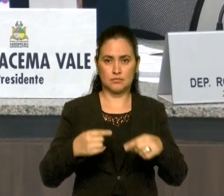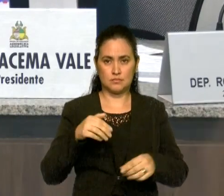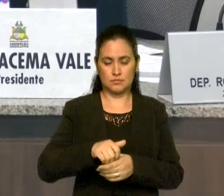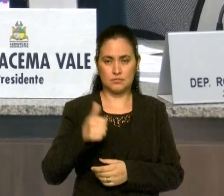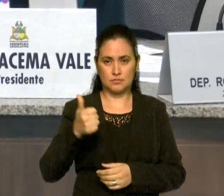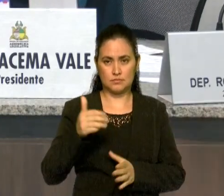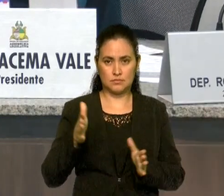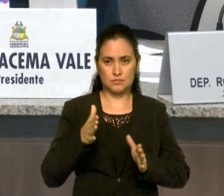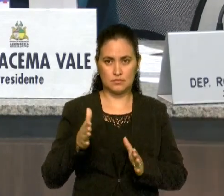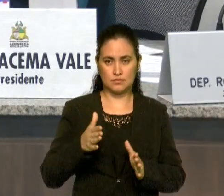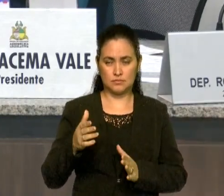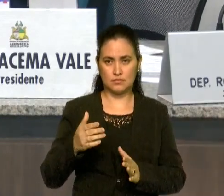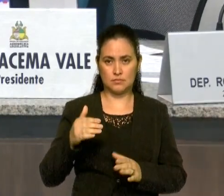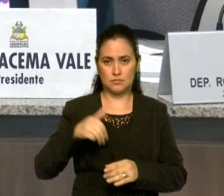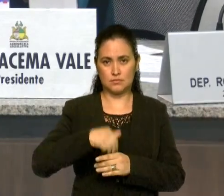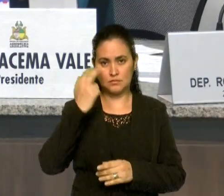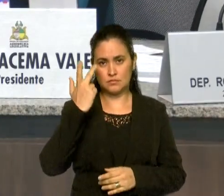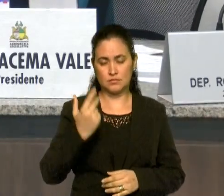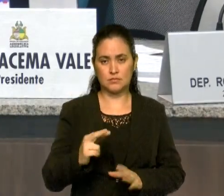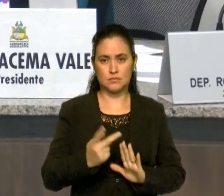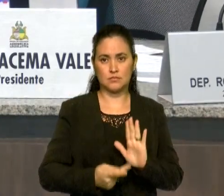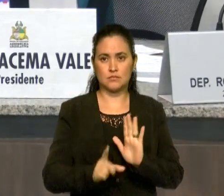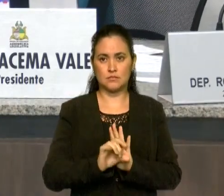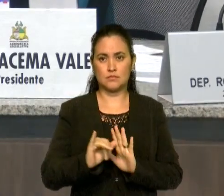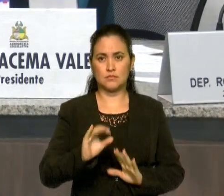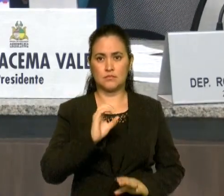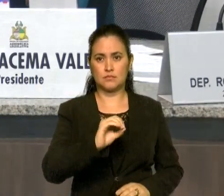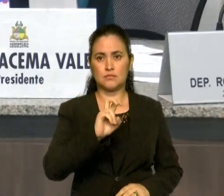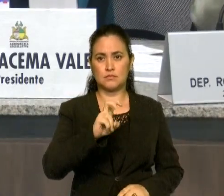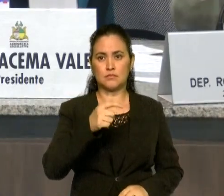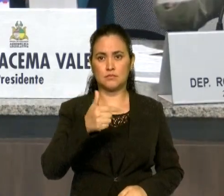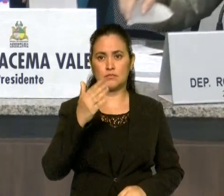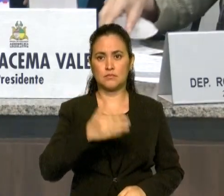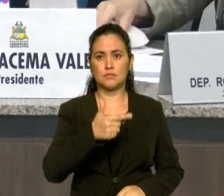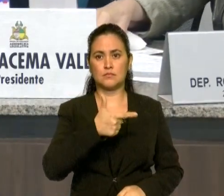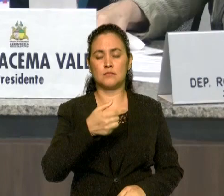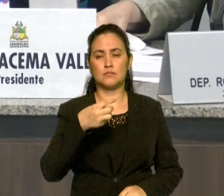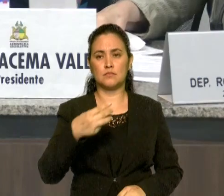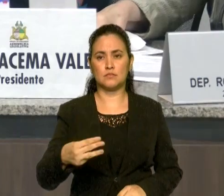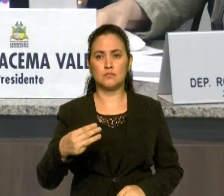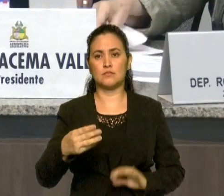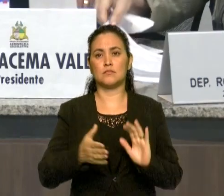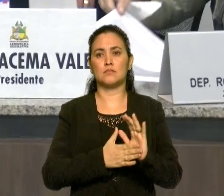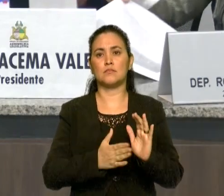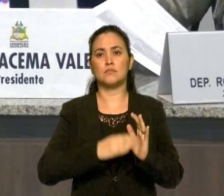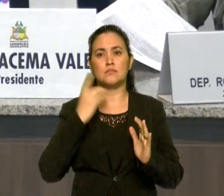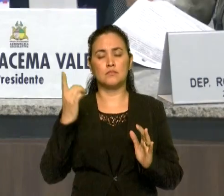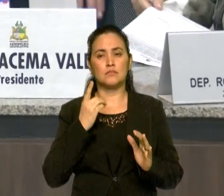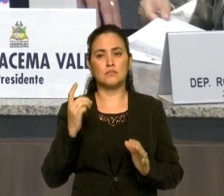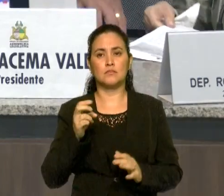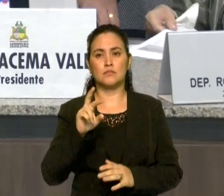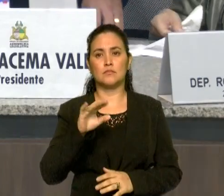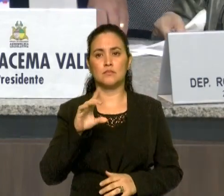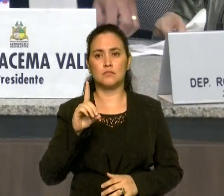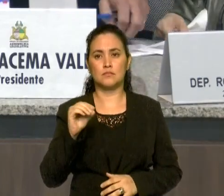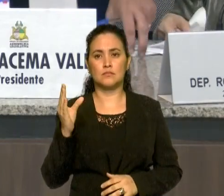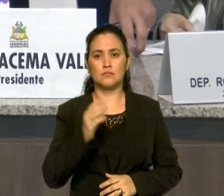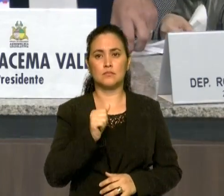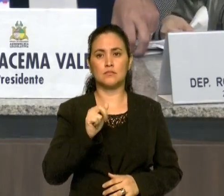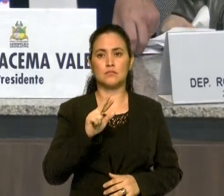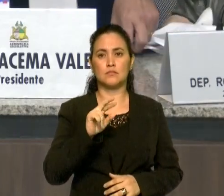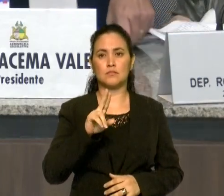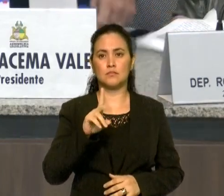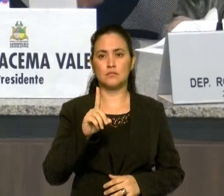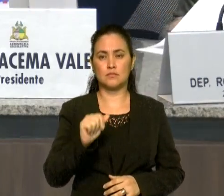Projeto de lei número 052 de 2023, de autoria do deputado Ricardo Arruda,